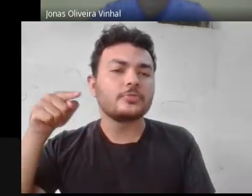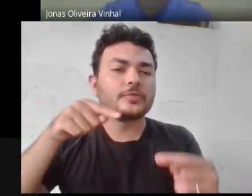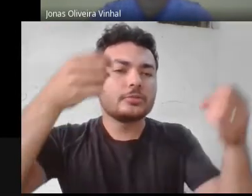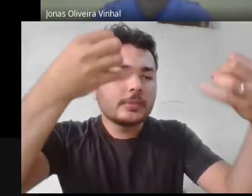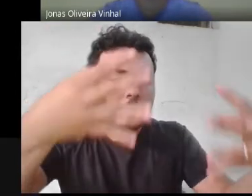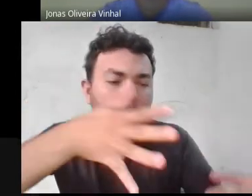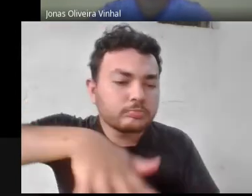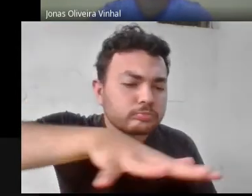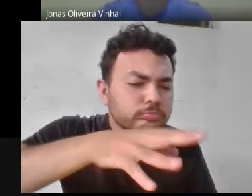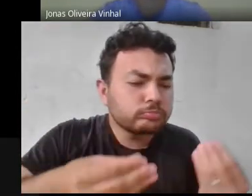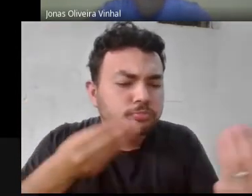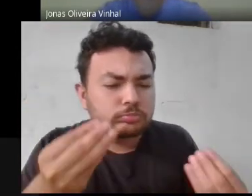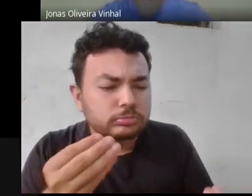comportamento